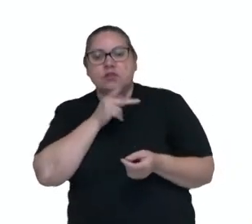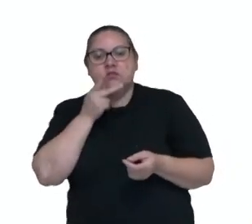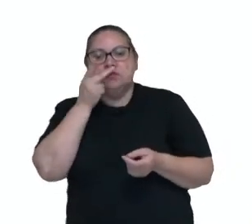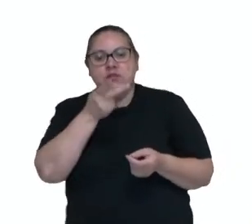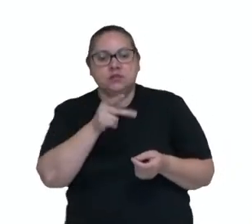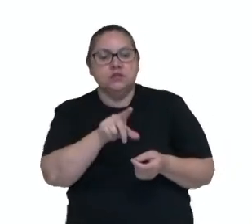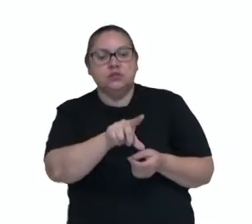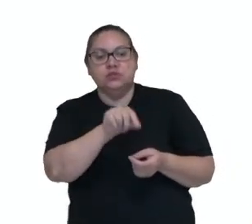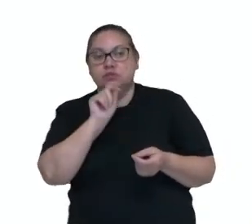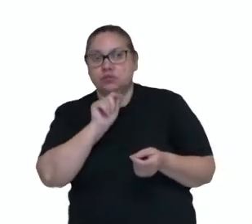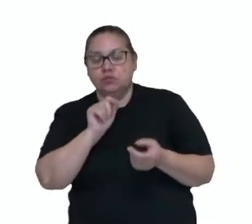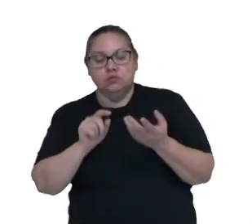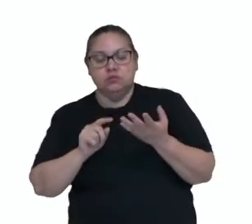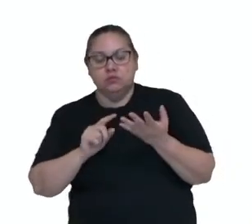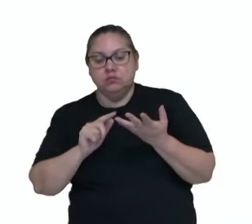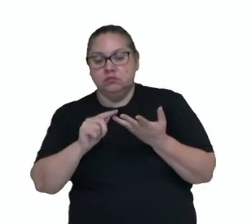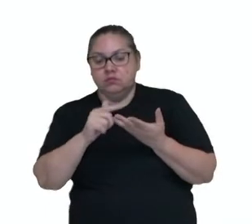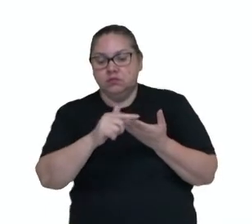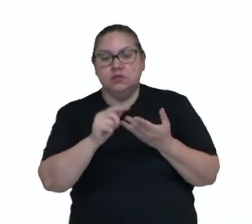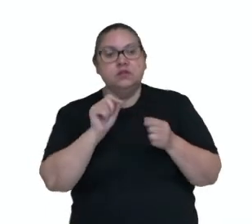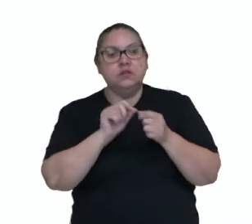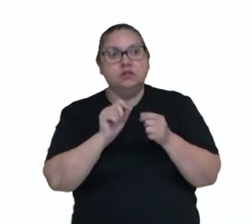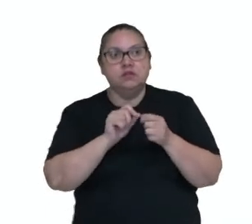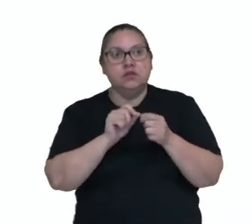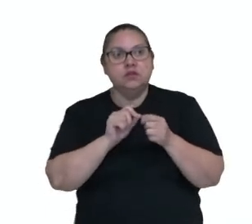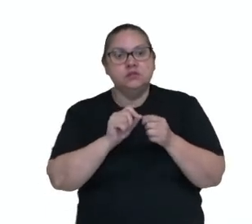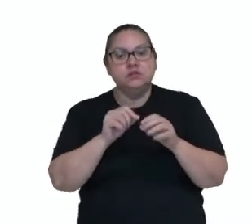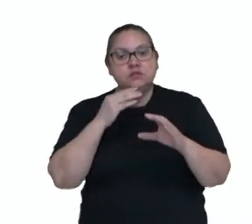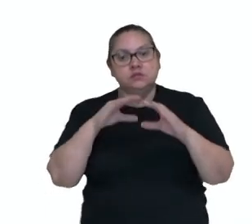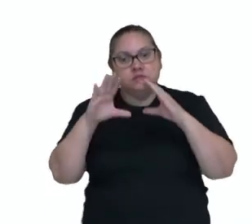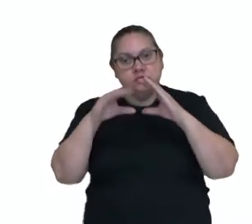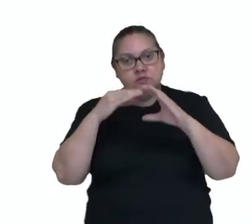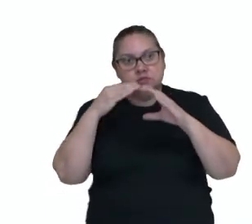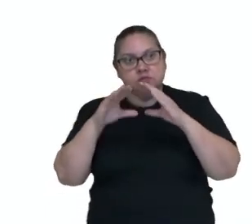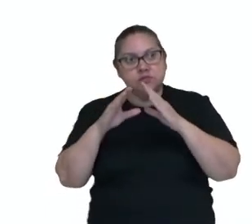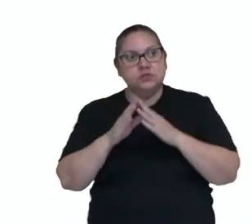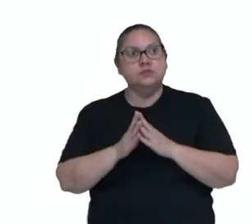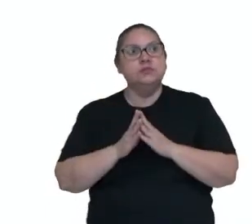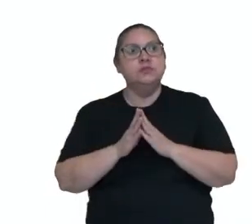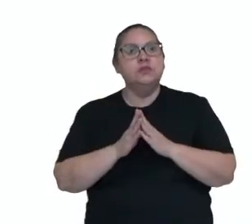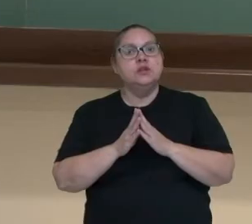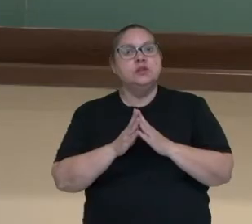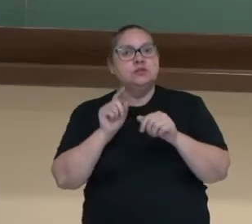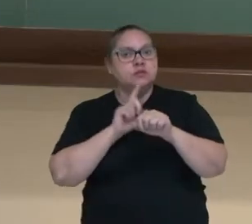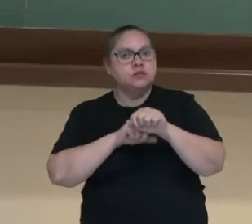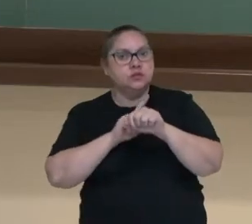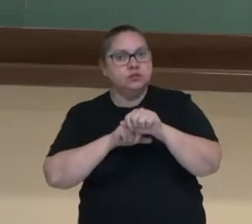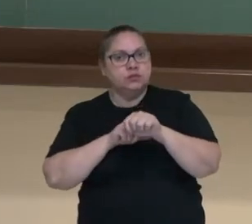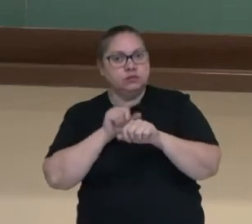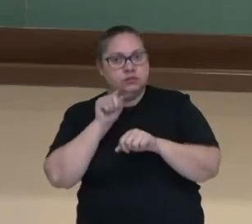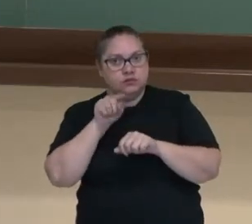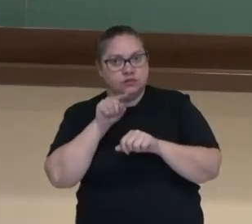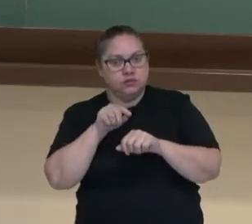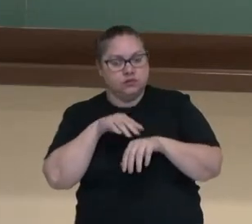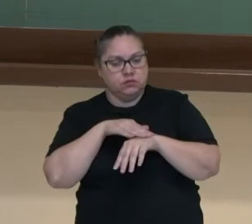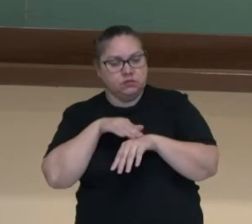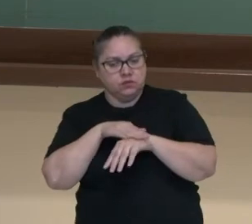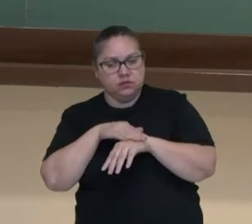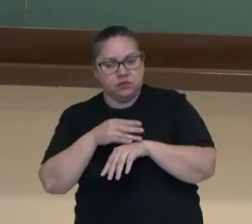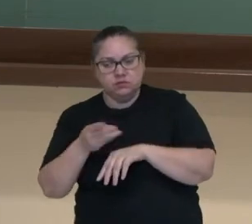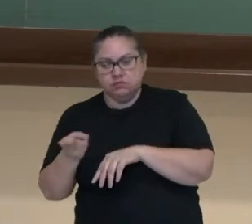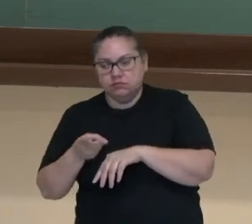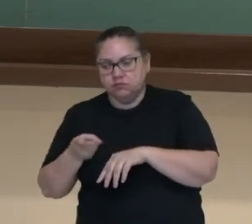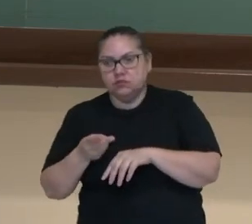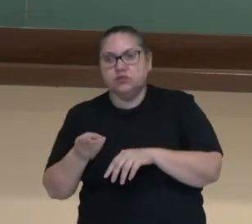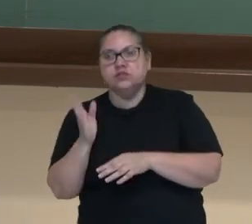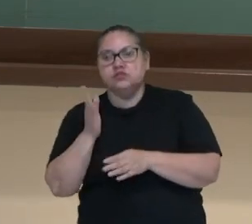um desses gêneros da época e produzam uma das cantigas. Vou dar um tempinho para você conversar aí com seu colega